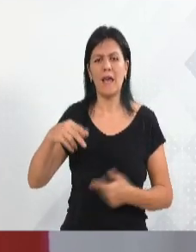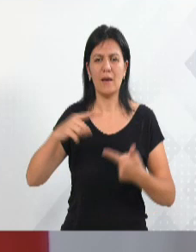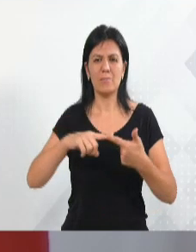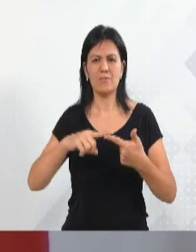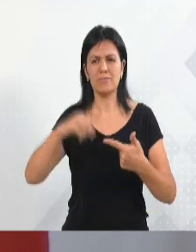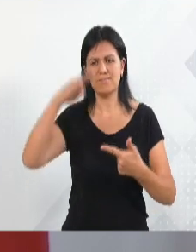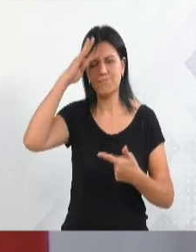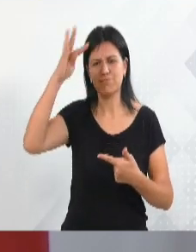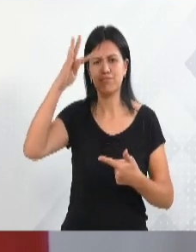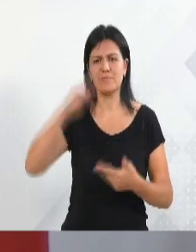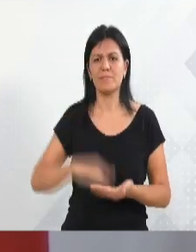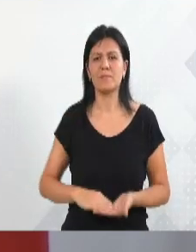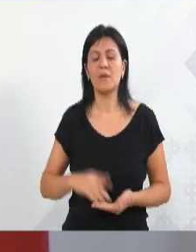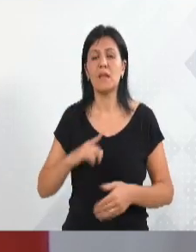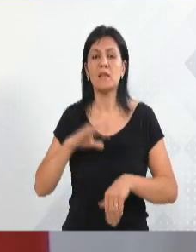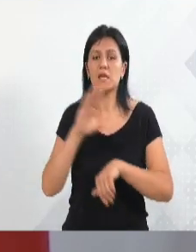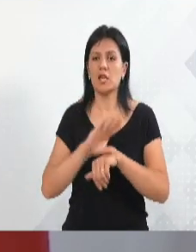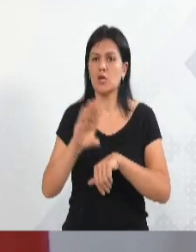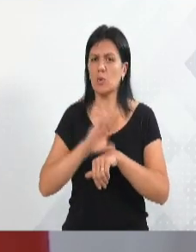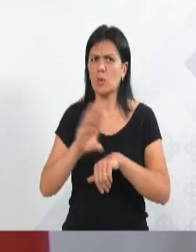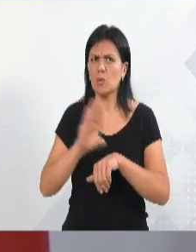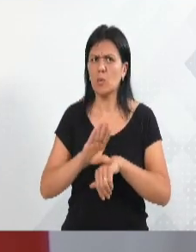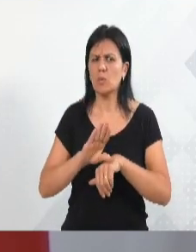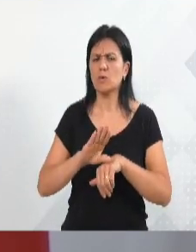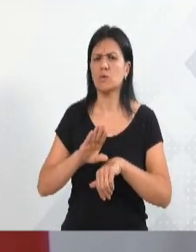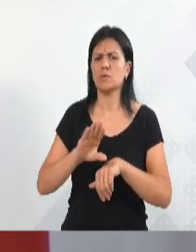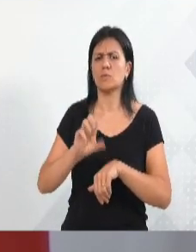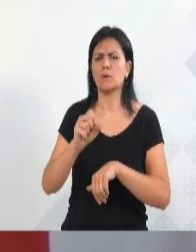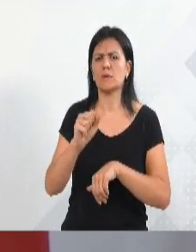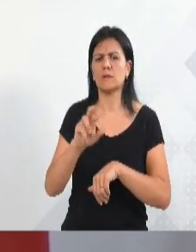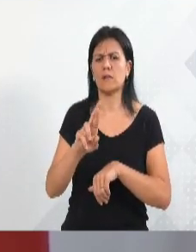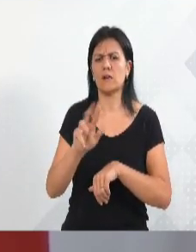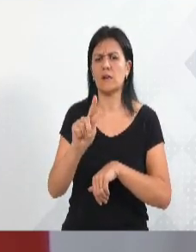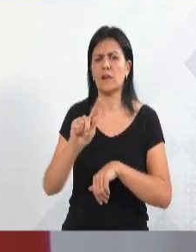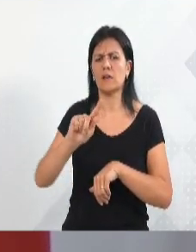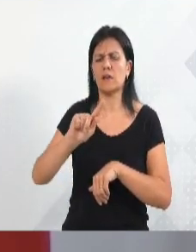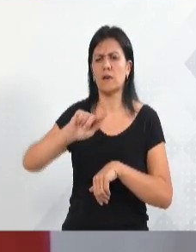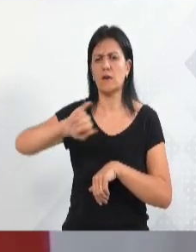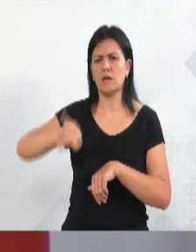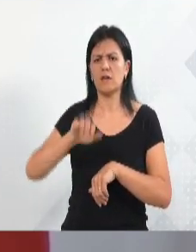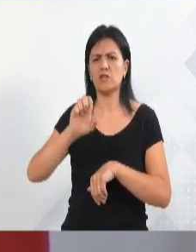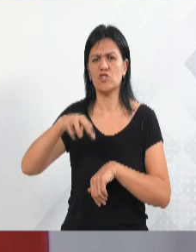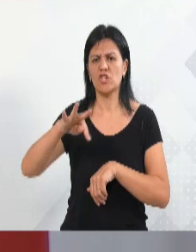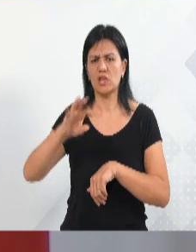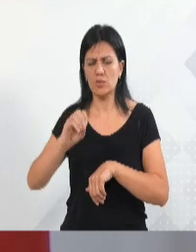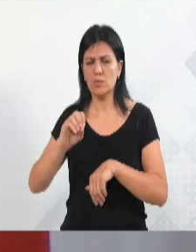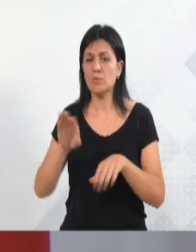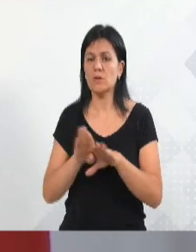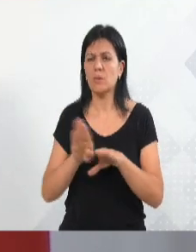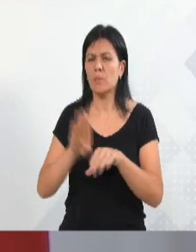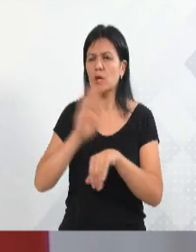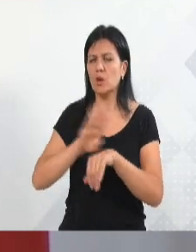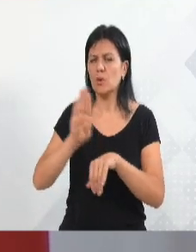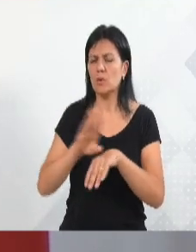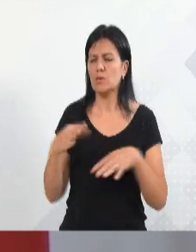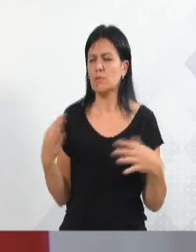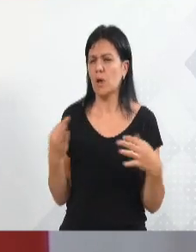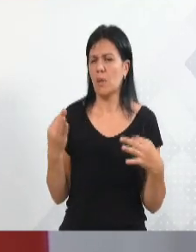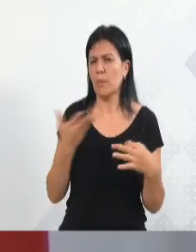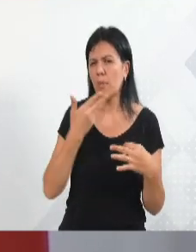tem curso de formação em sargento, que fez lá em 1988, e também um curso de aperfeiçoamento em sargento em